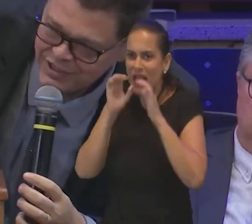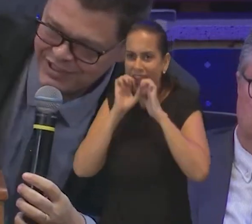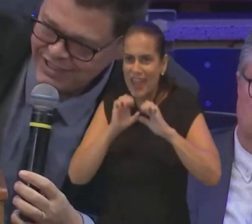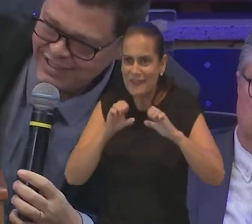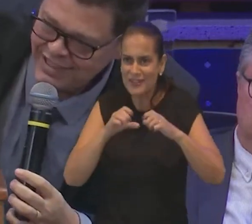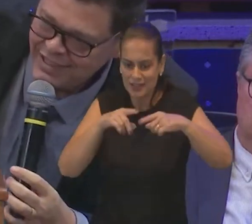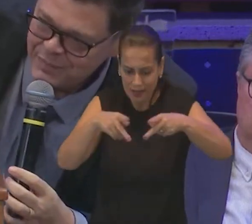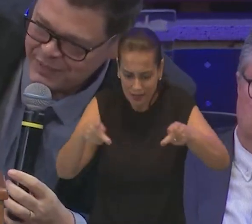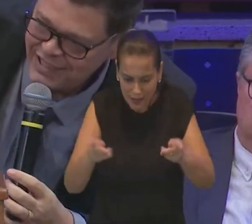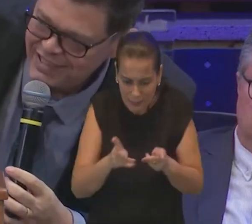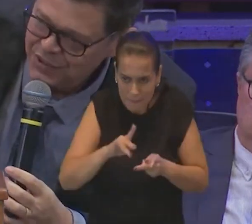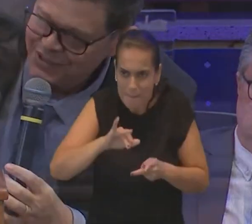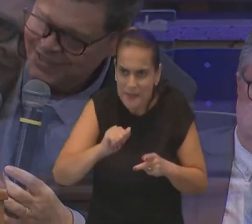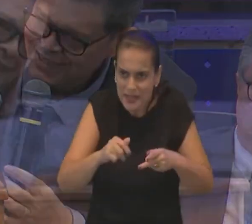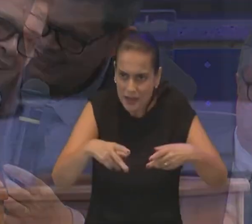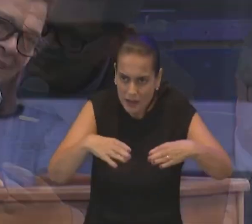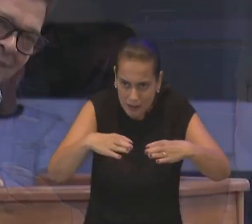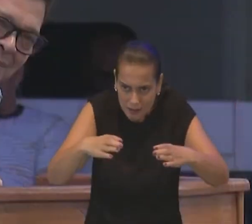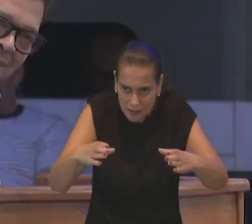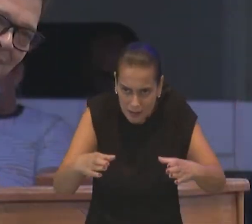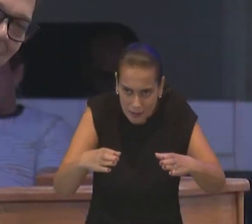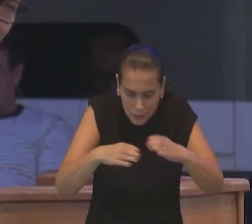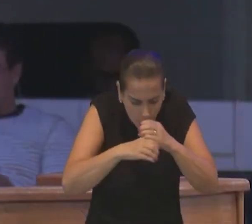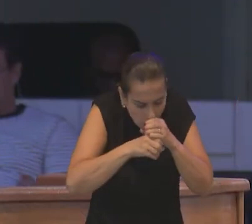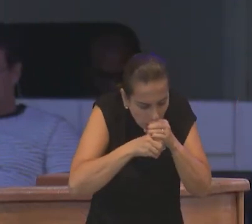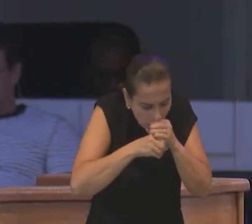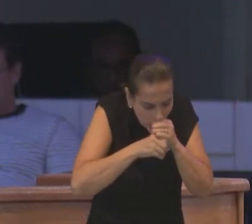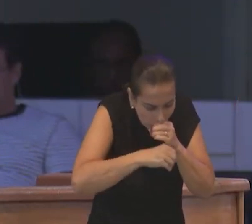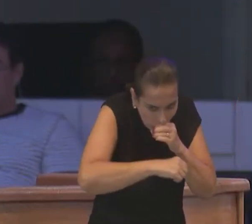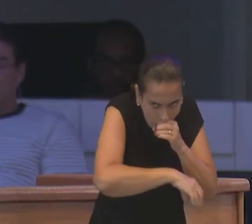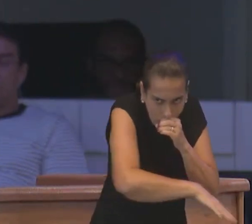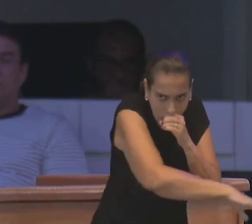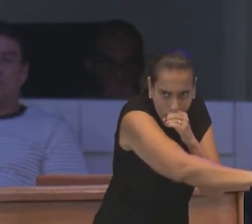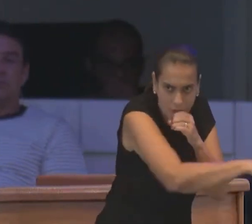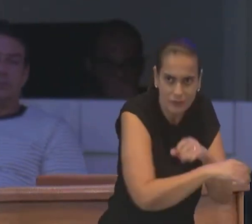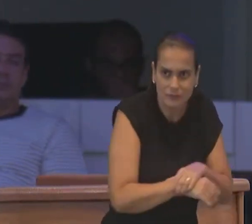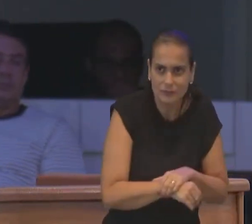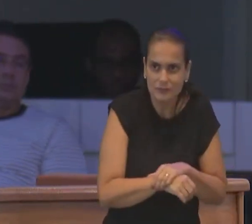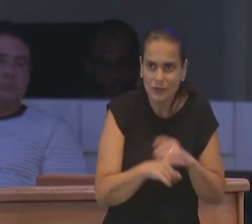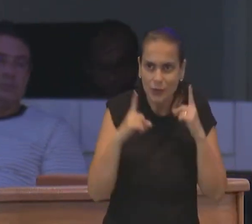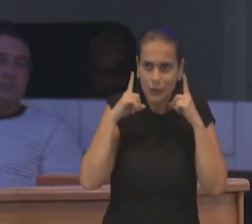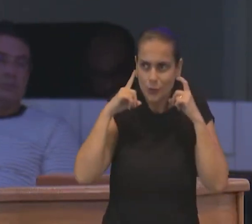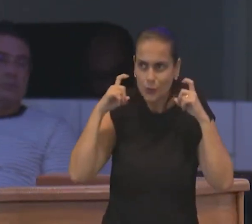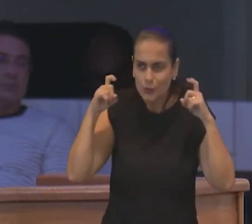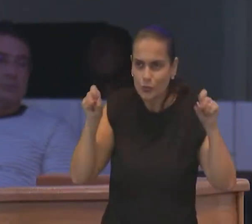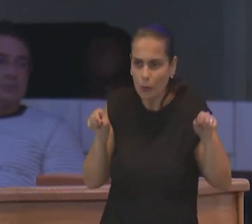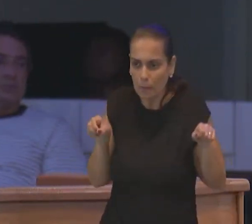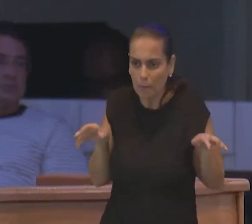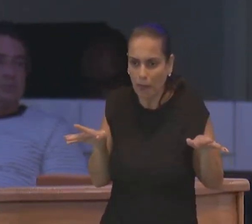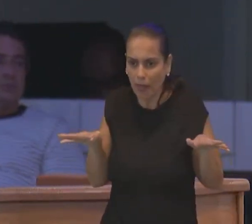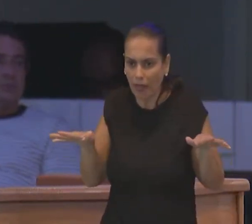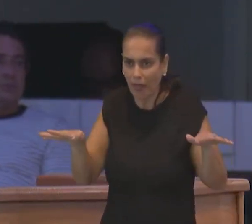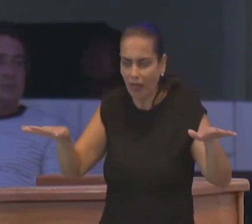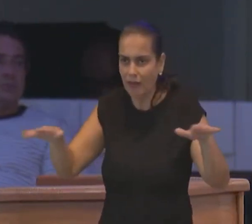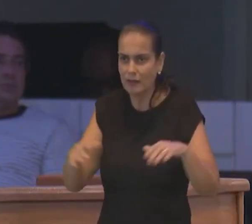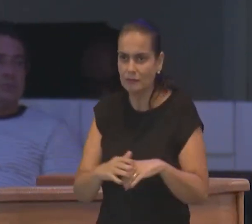E aonde tinha pia nas outras celas, o som ia saindo. E já foi falado aqui,